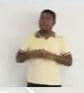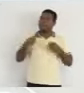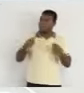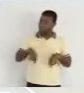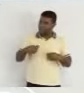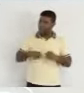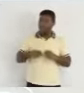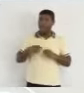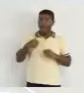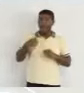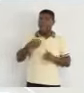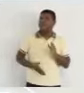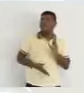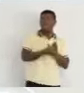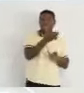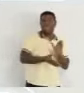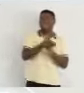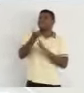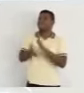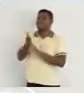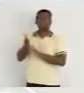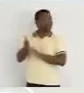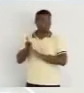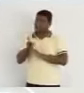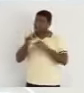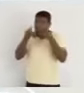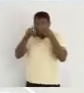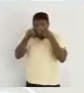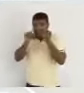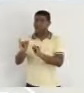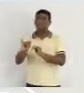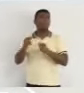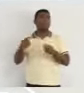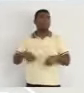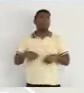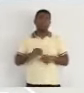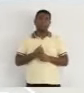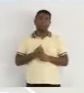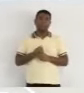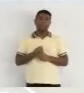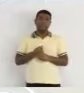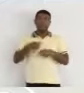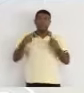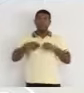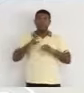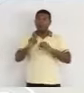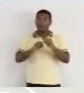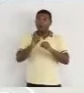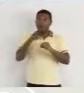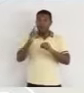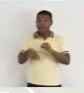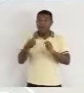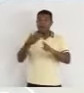de casa e, além disso, ficarem muito atentas às medidas de distanciamento e de